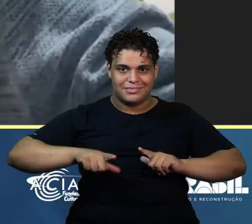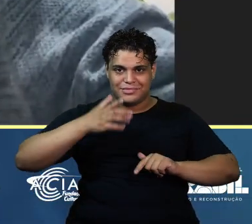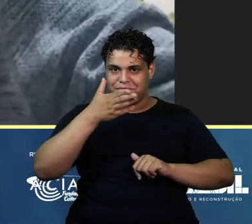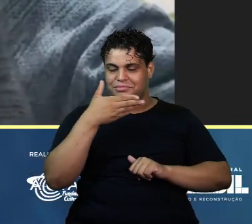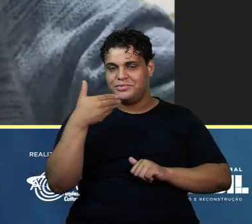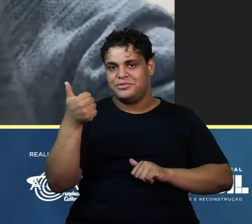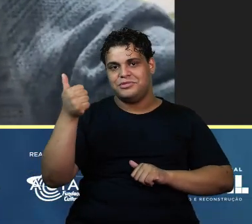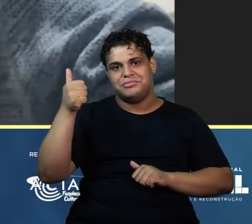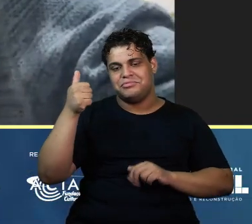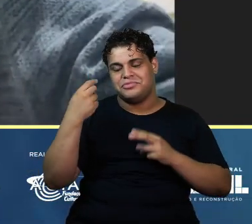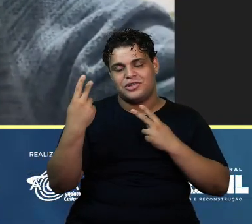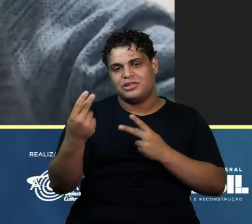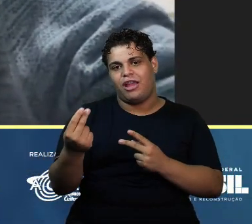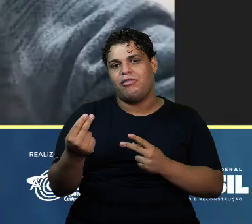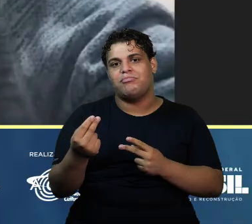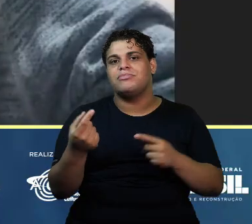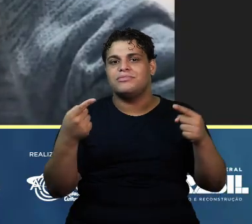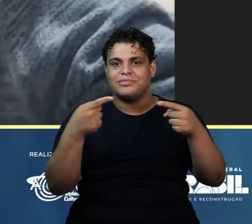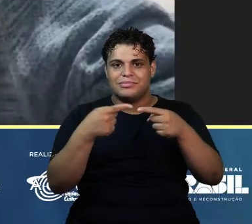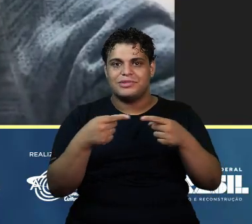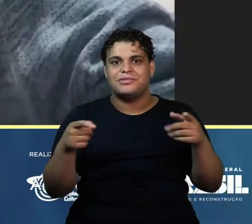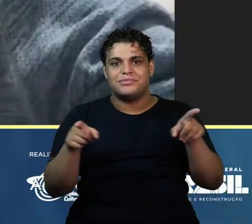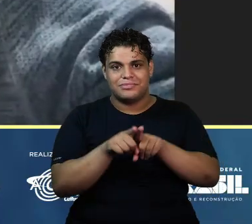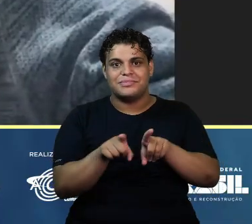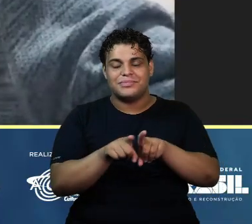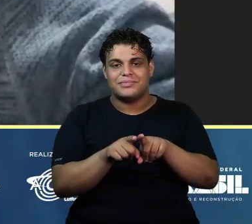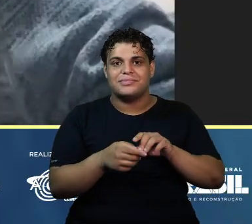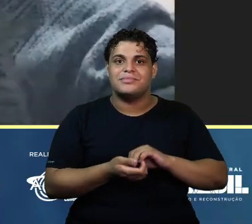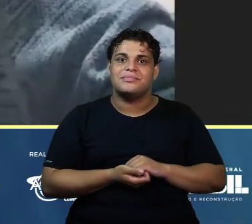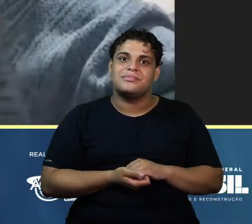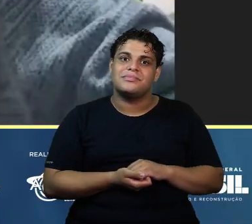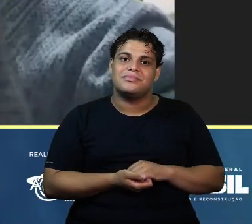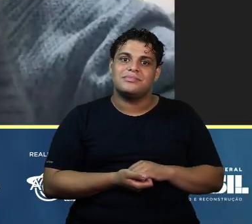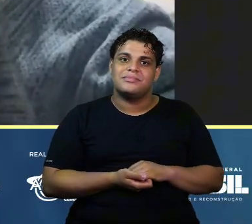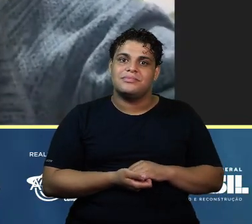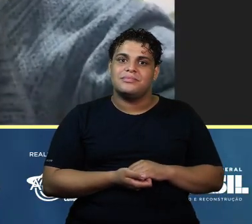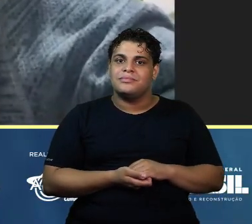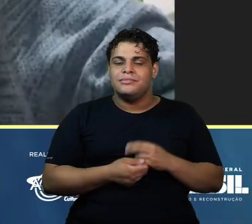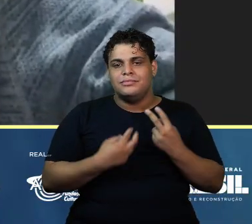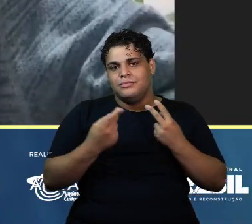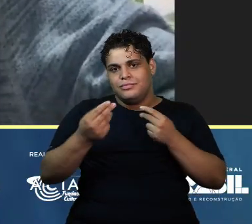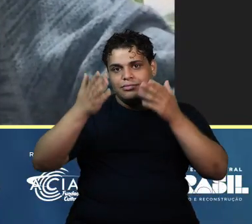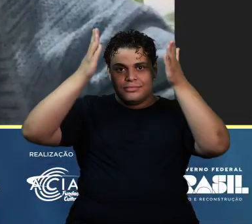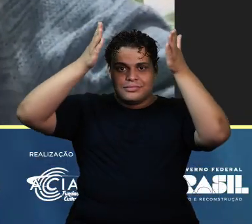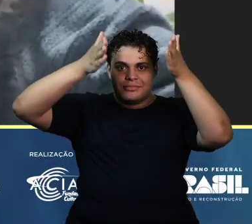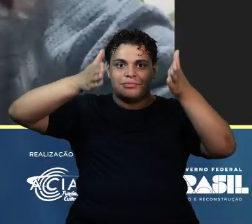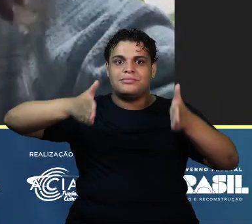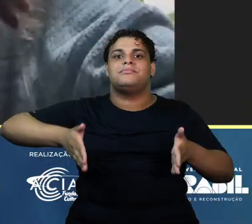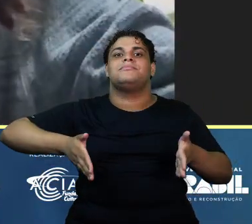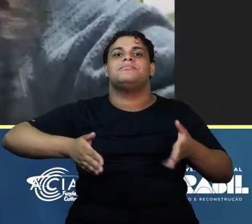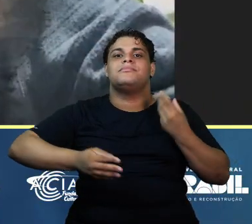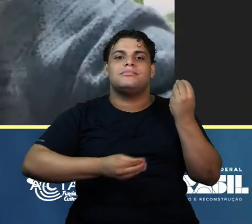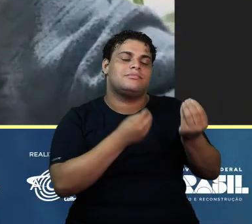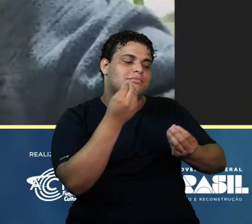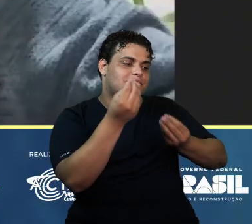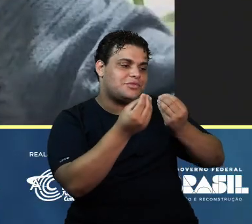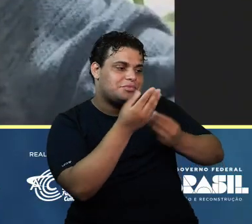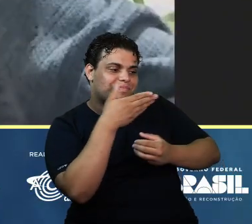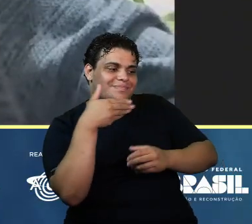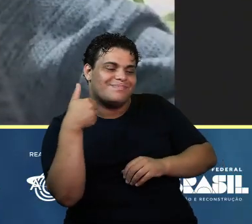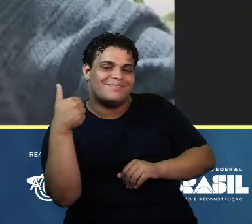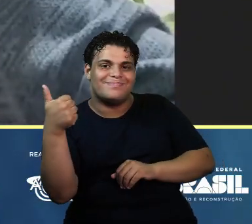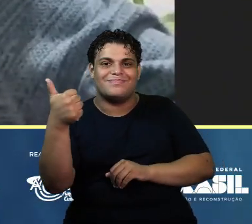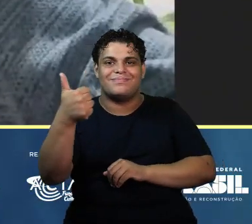cada vez mais, porque esse é o objetivo também, né? A gente sempre está atento ao que dá para melhorar, ao que dá